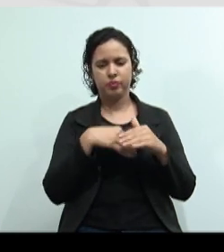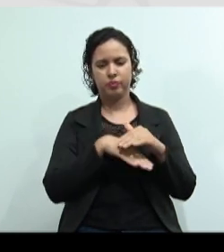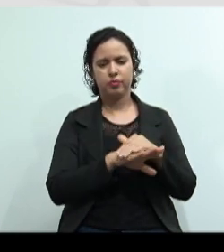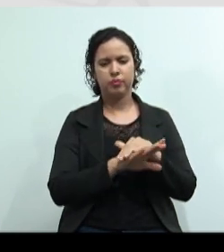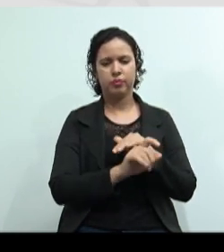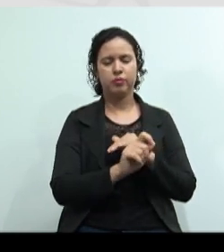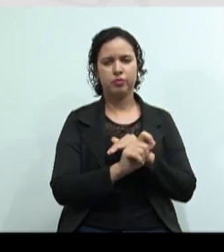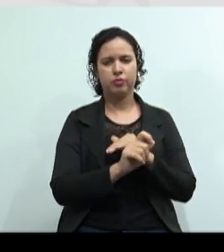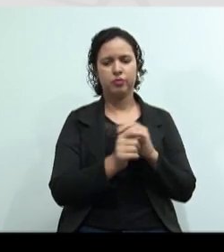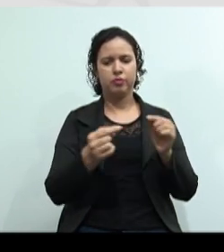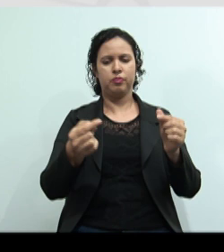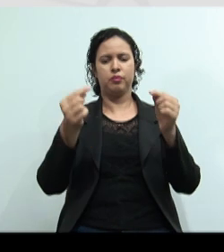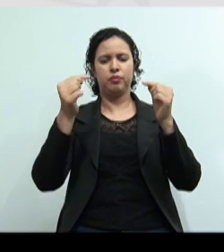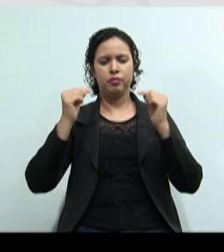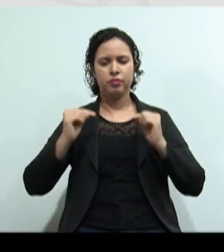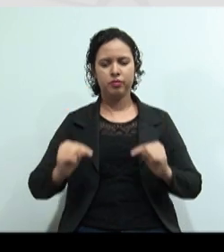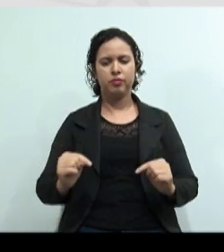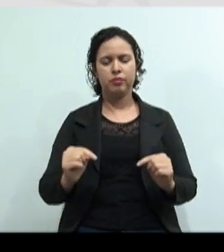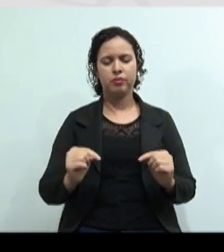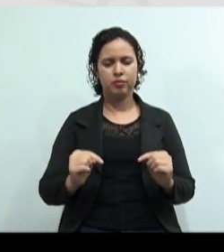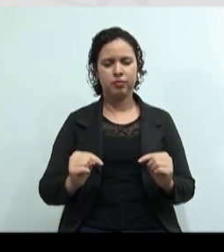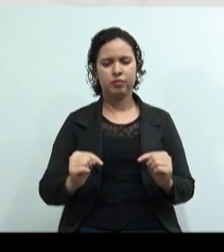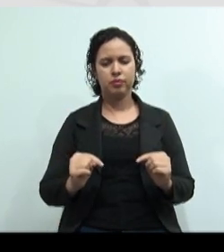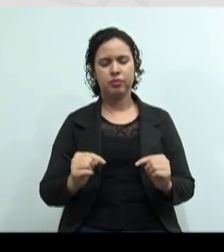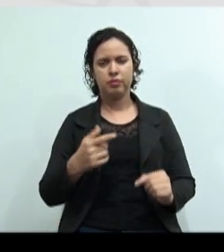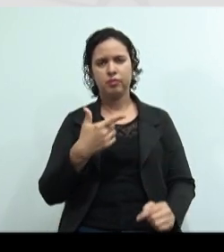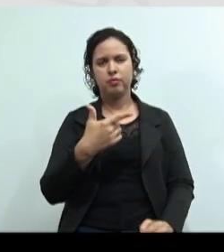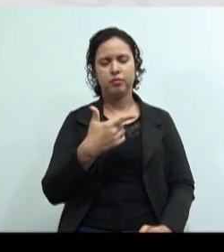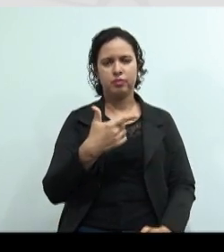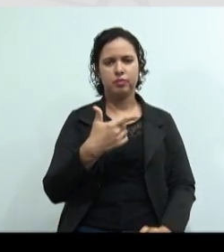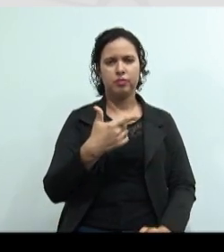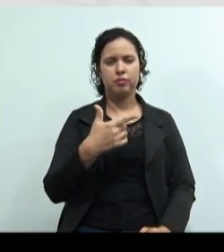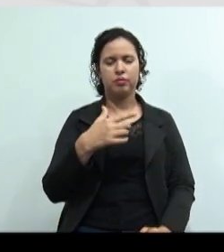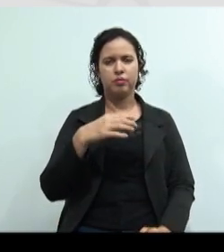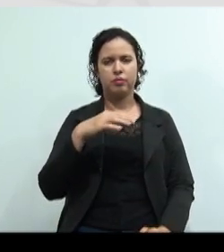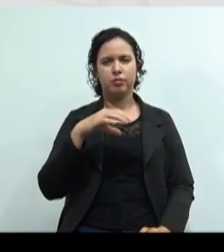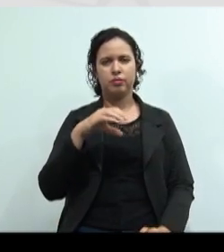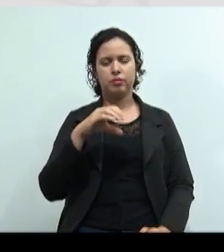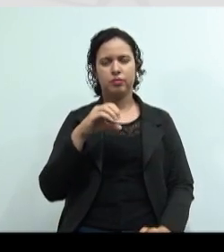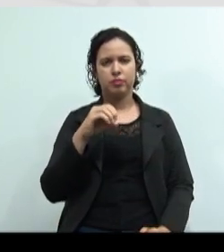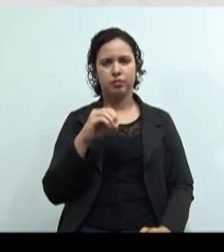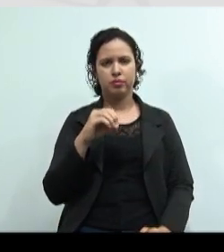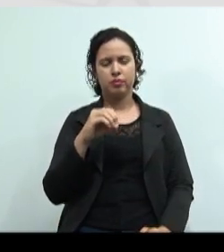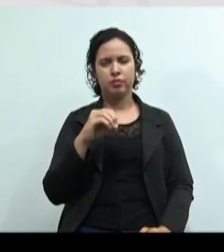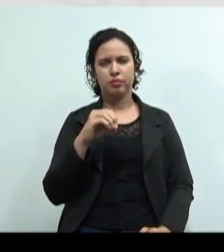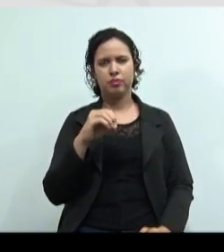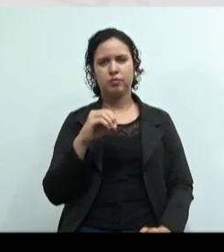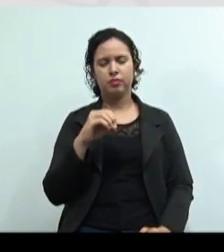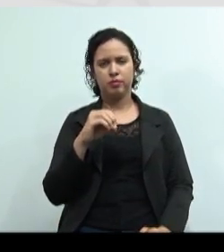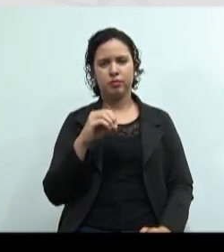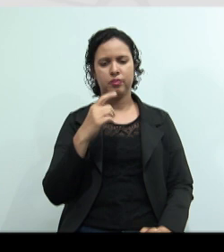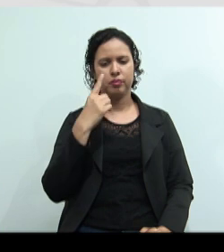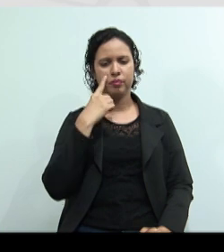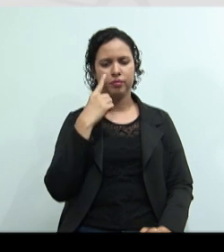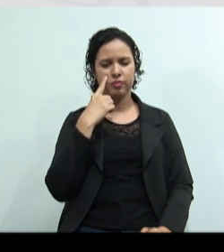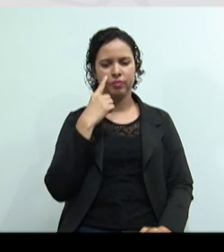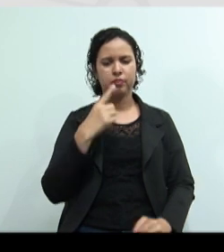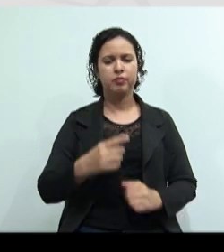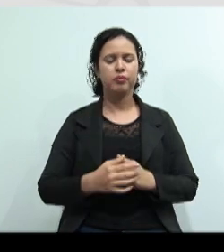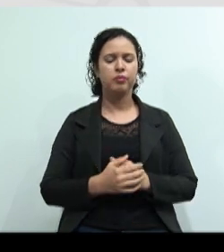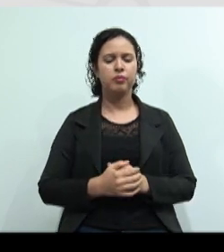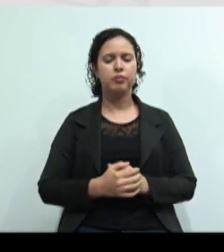eu vou baixar quanto? Vou baixar 20 de R$4,50. Olha aqui, eu baixei